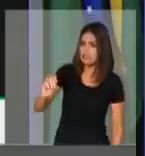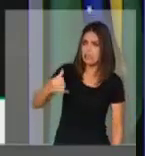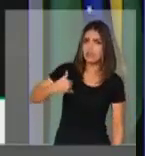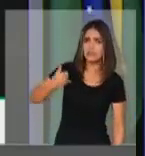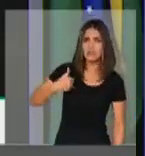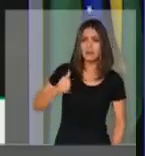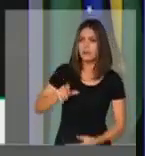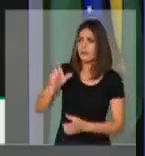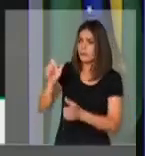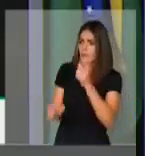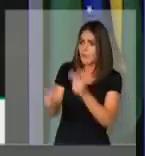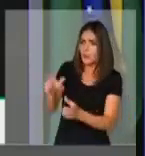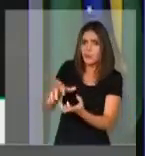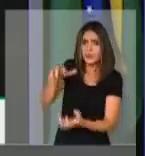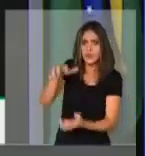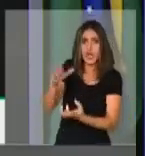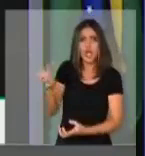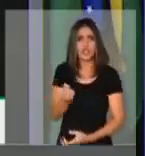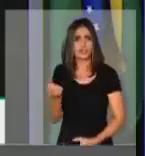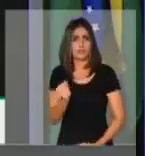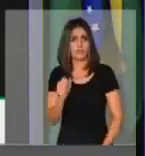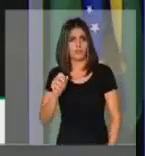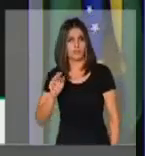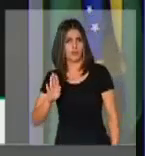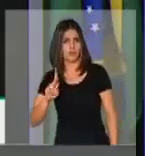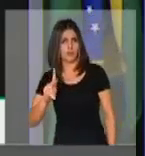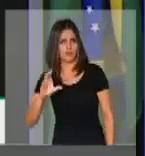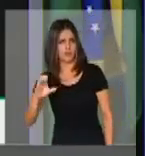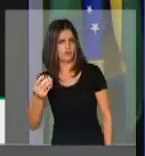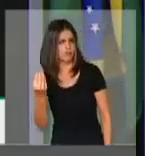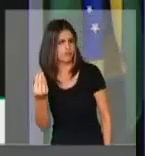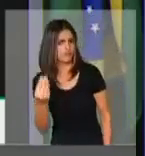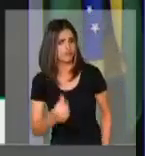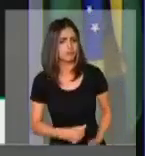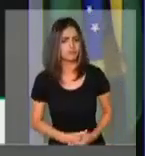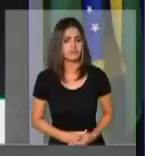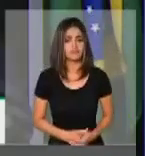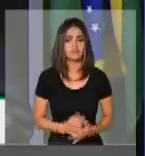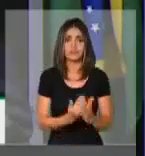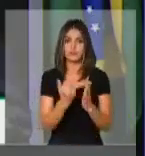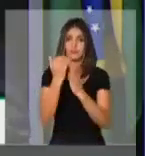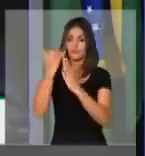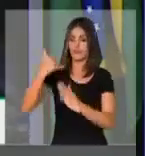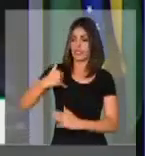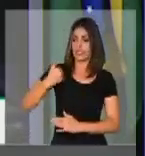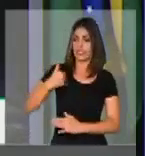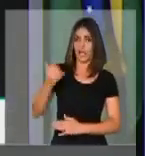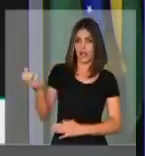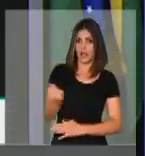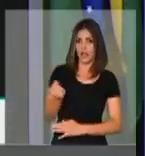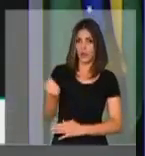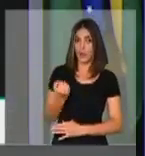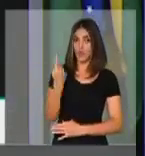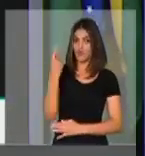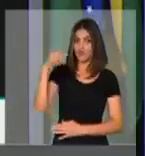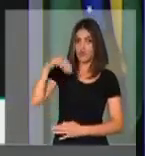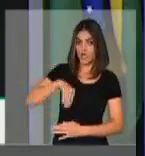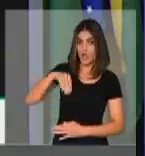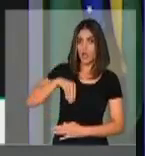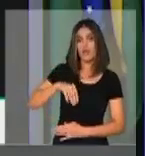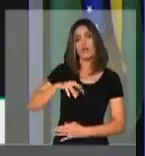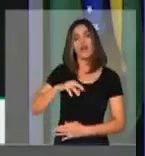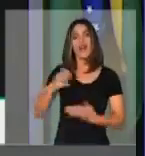anos, para os idosos fazerem jus ao BPC de um salário mínimo. Com o aumento de idade para obter o BPC de um salário mínimo